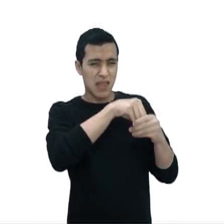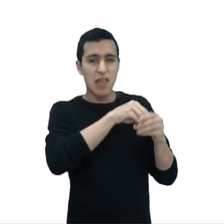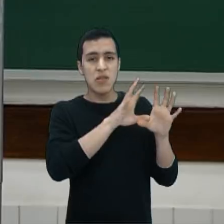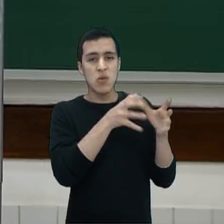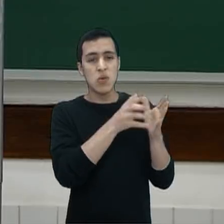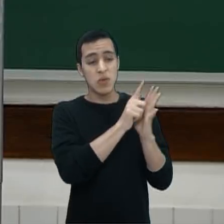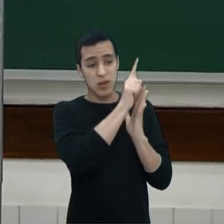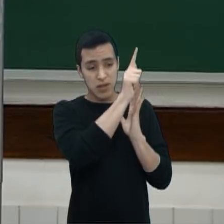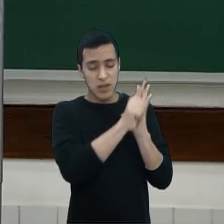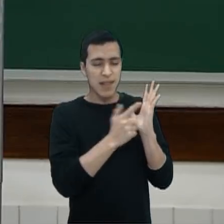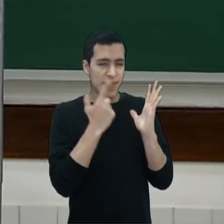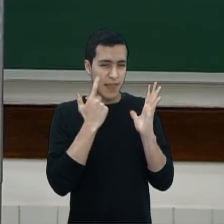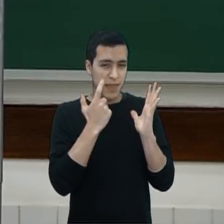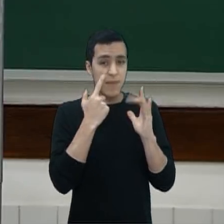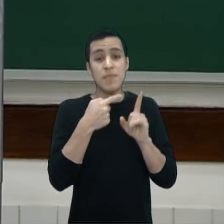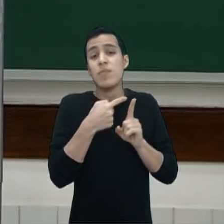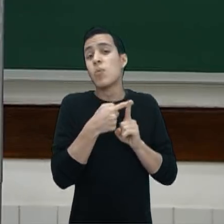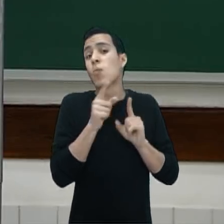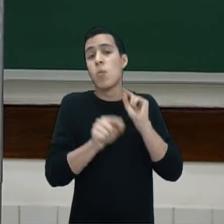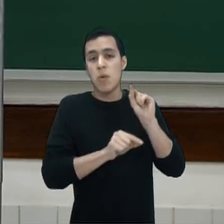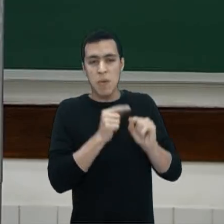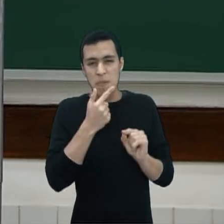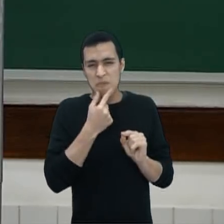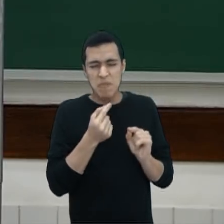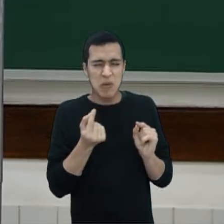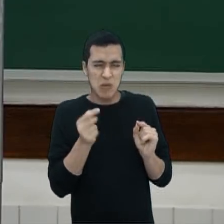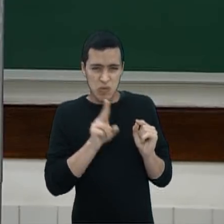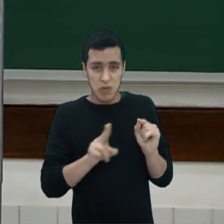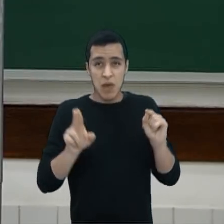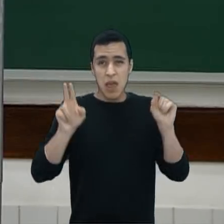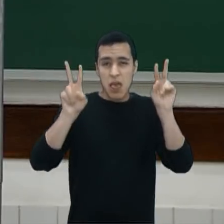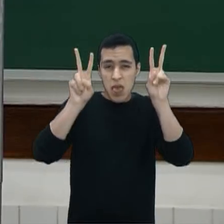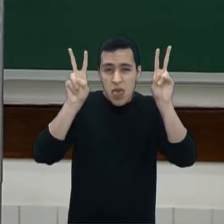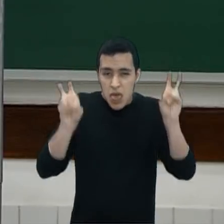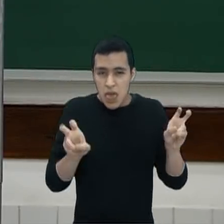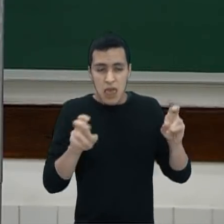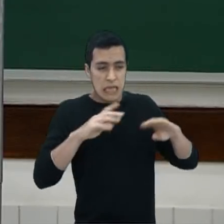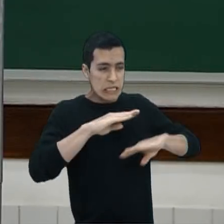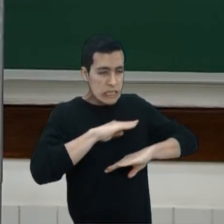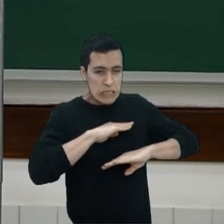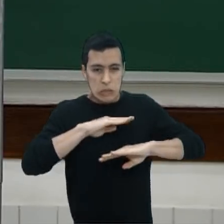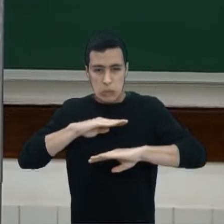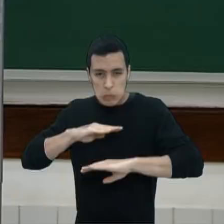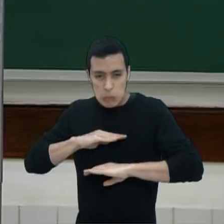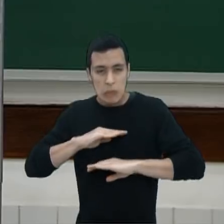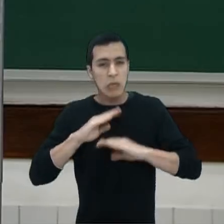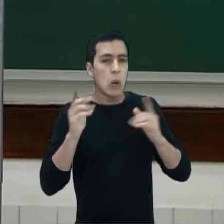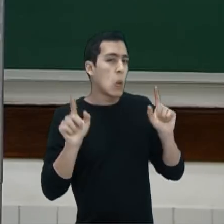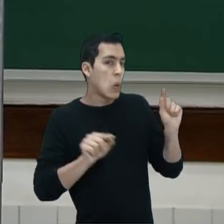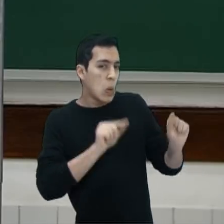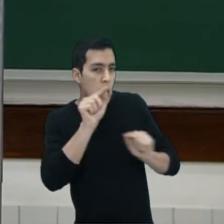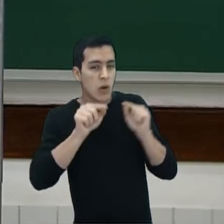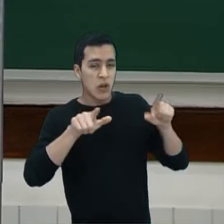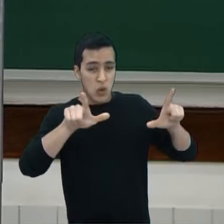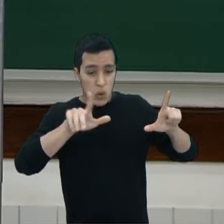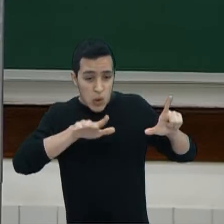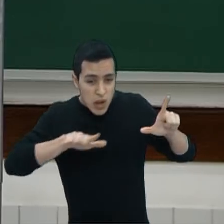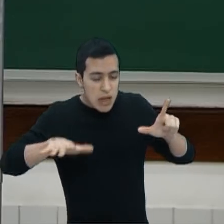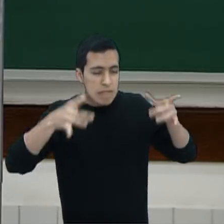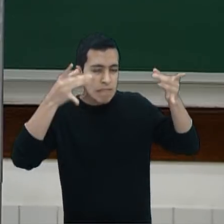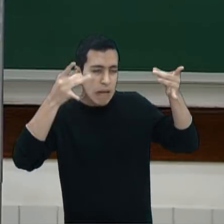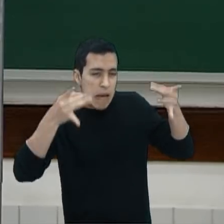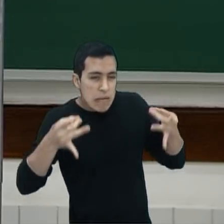gênero dramático, né? Tendo em vista que ele colocou entre parênteses todas as situações das cenas, né? O cenário das cenas, tudo